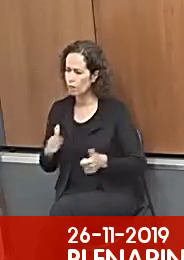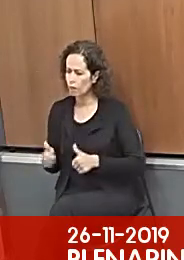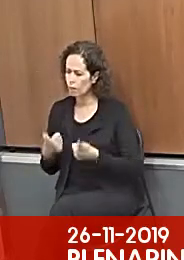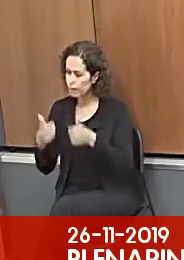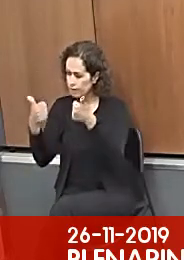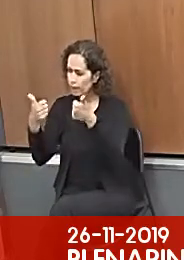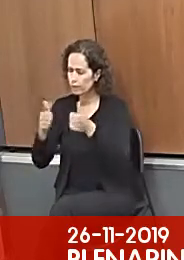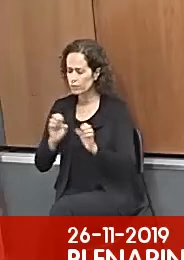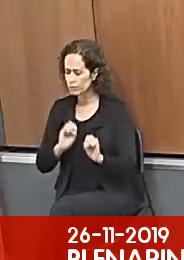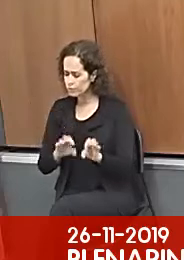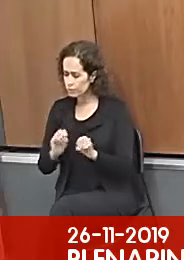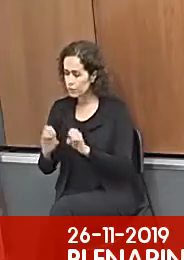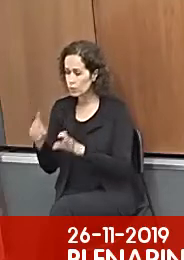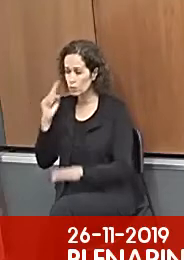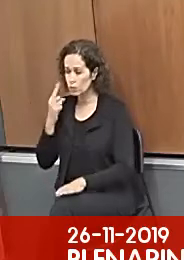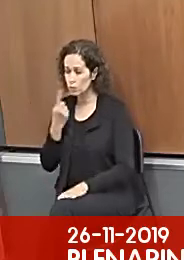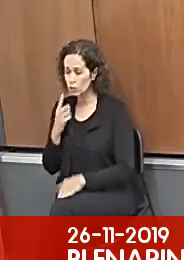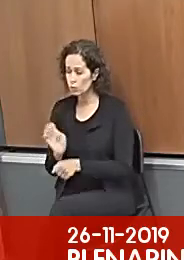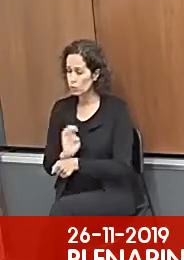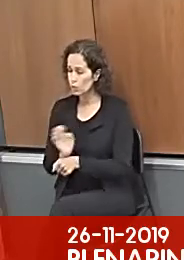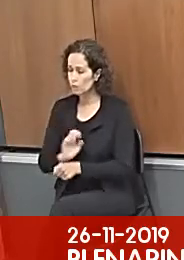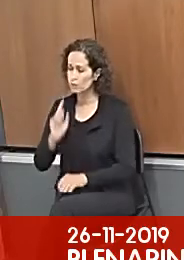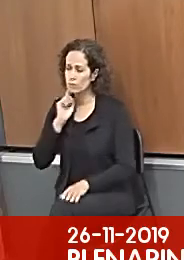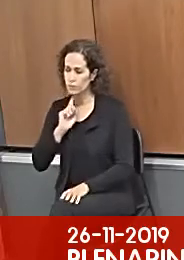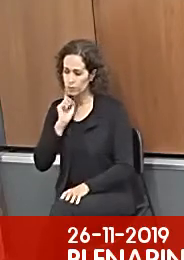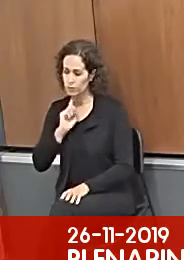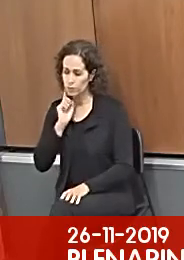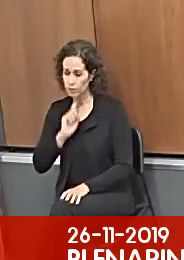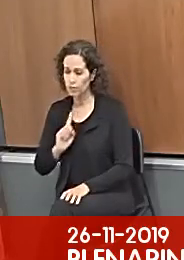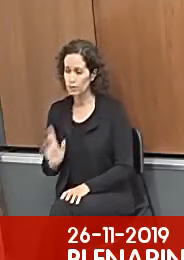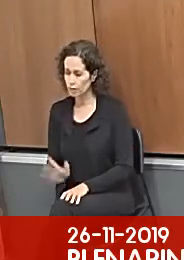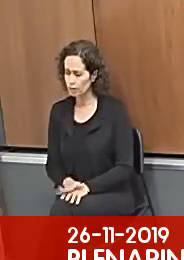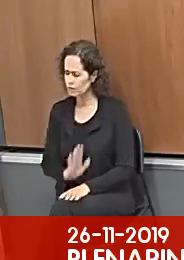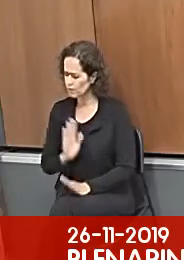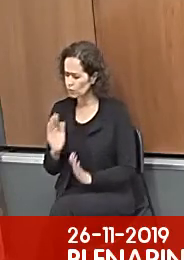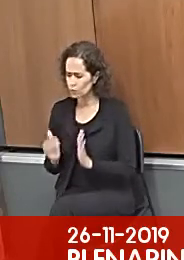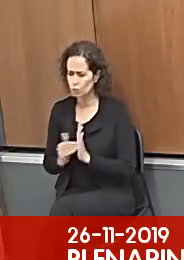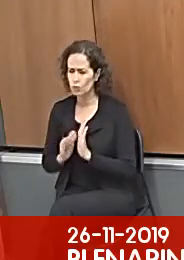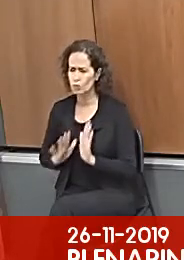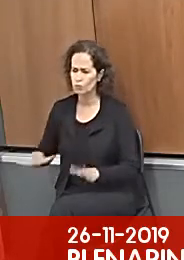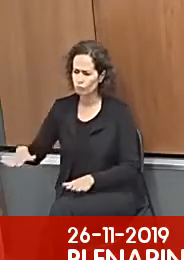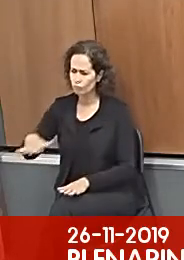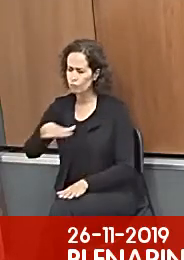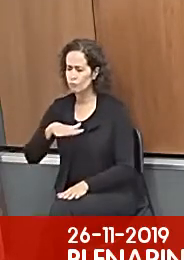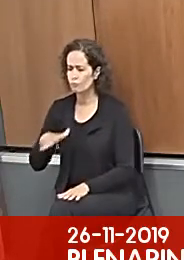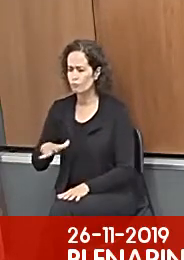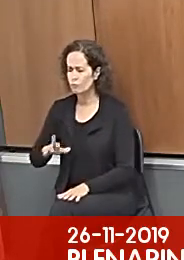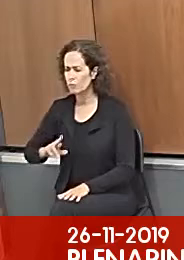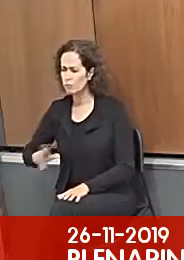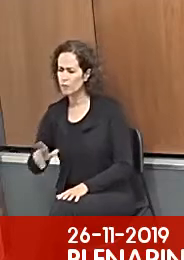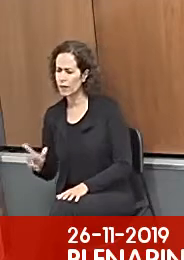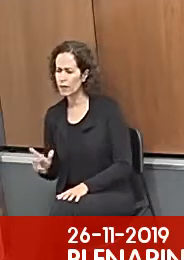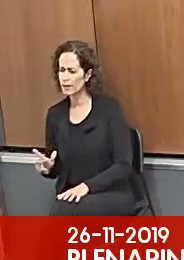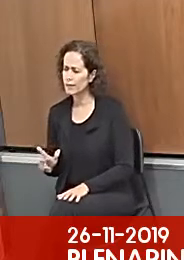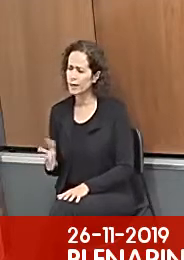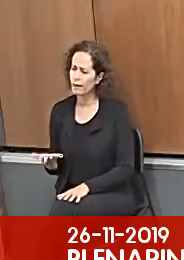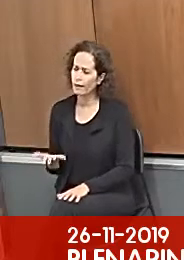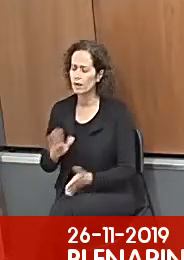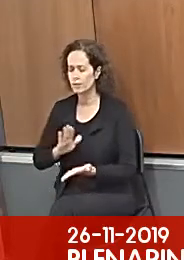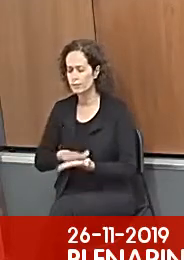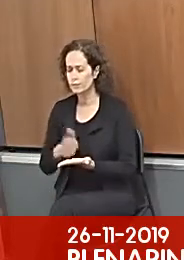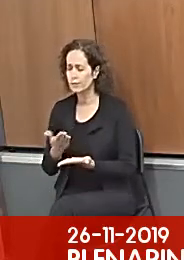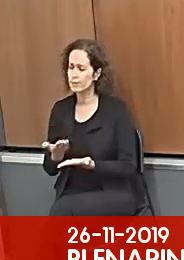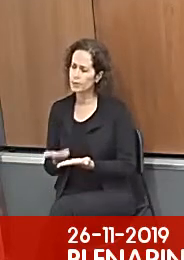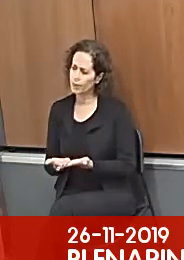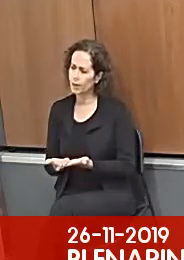do ensino para os surdos no estado de Minas Gerais. É isso tudo, é um todo. Não é simplesmente colocar uma